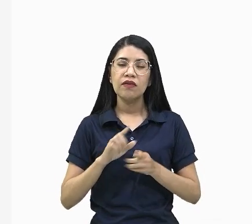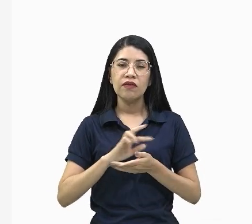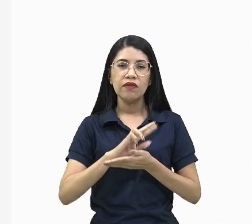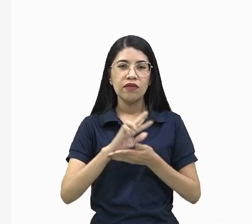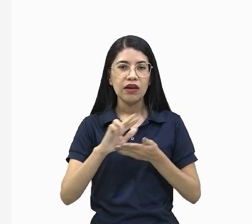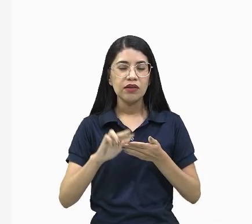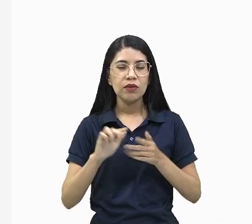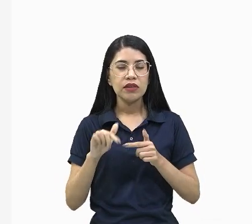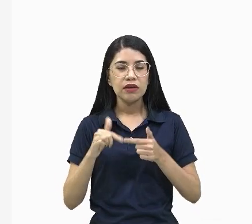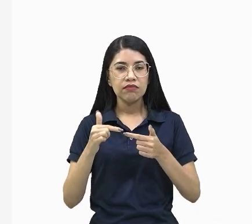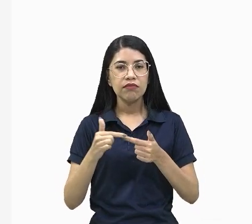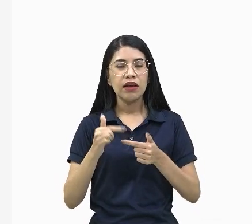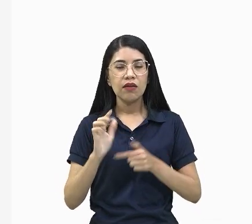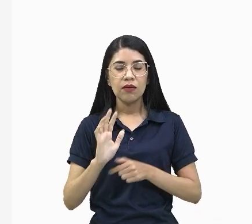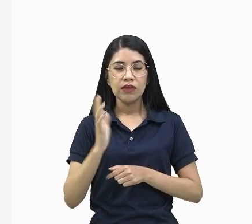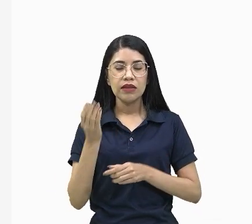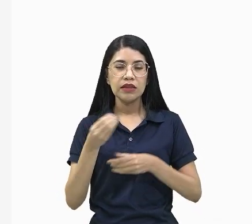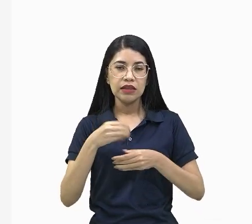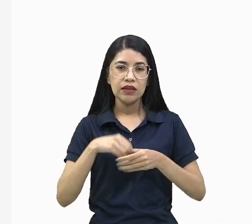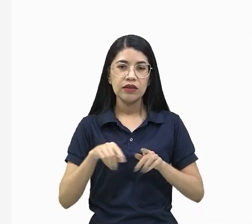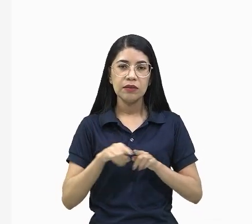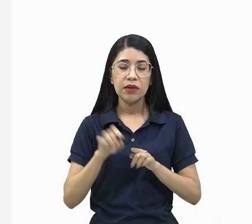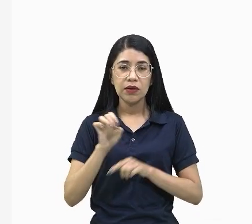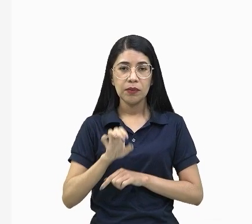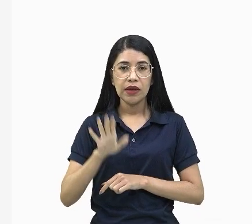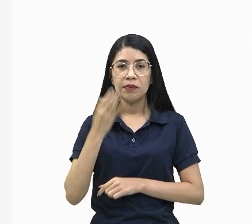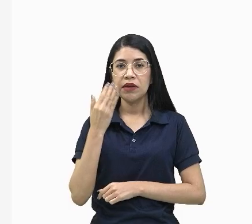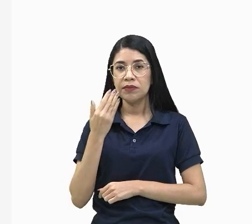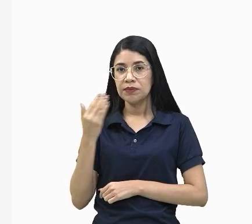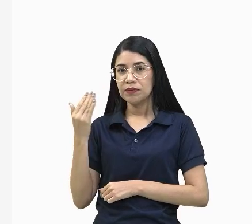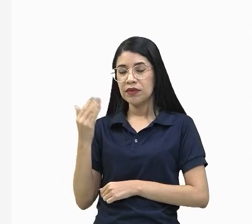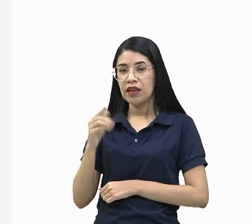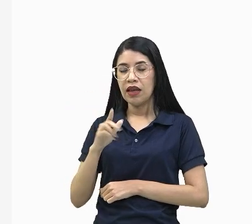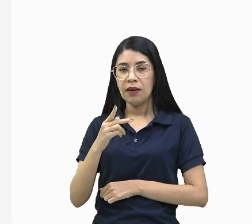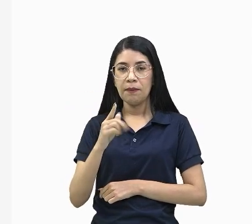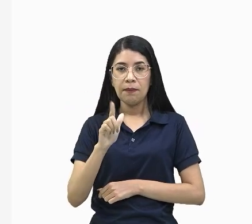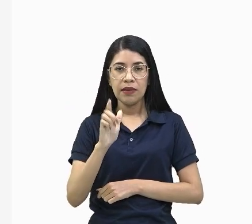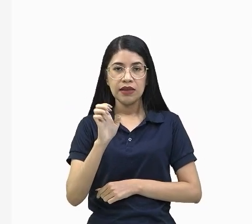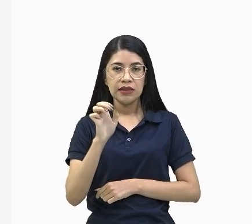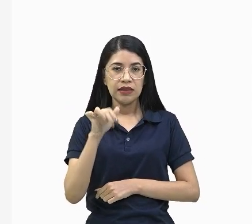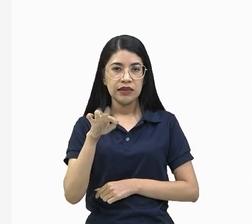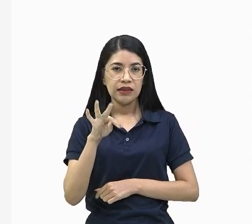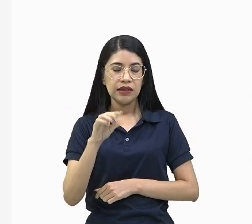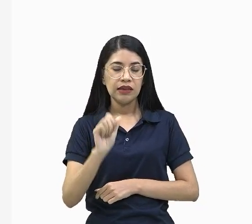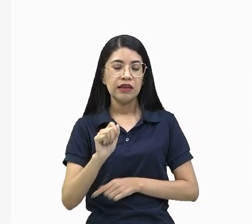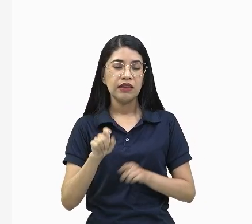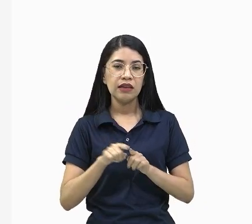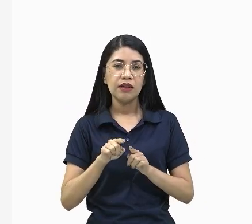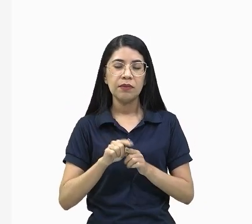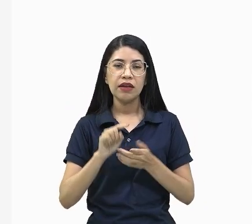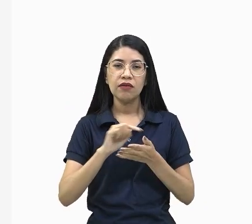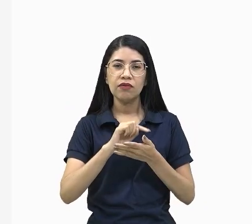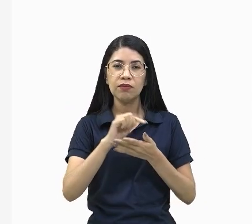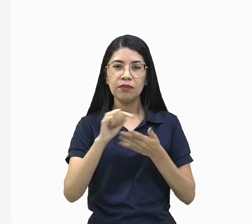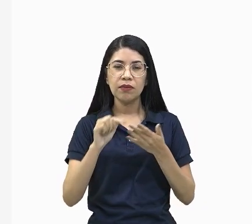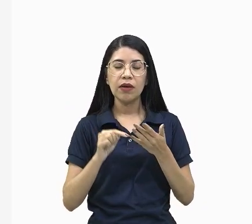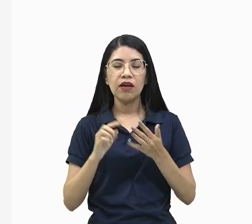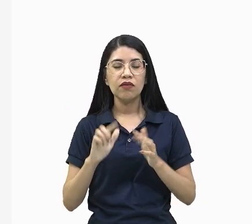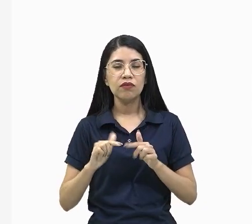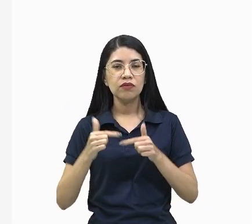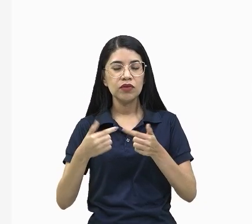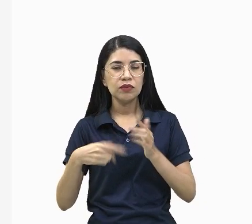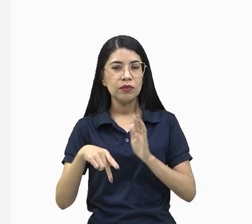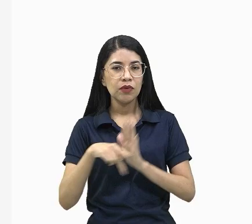por ela. Aqui nós temos, então, uma imagem da placenta, bem como, né, essas funções atribuídas a